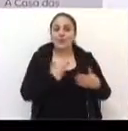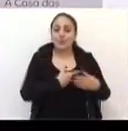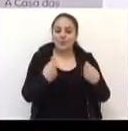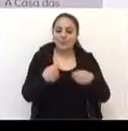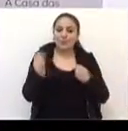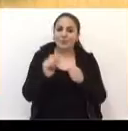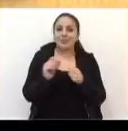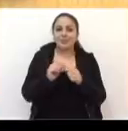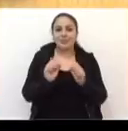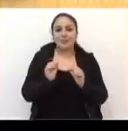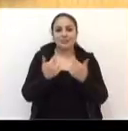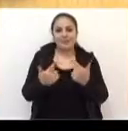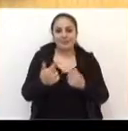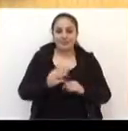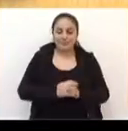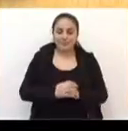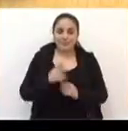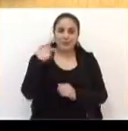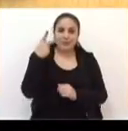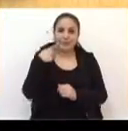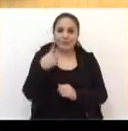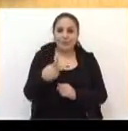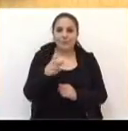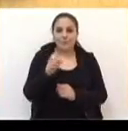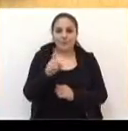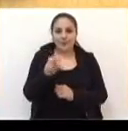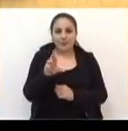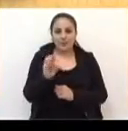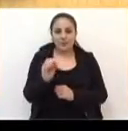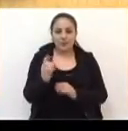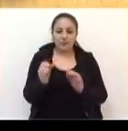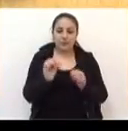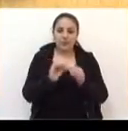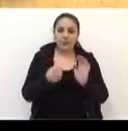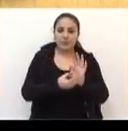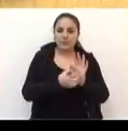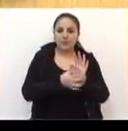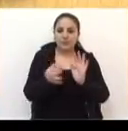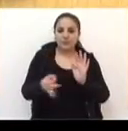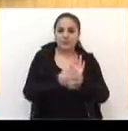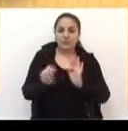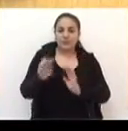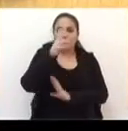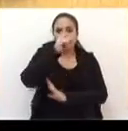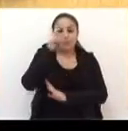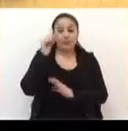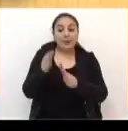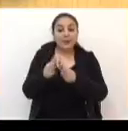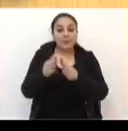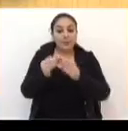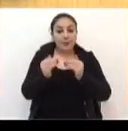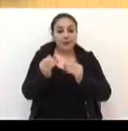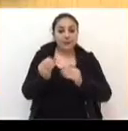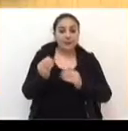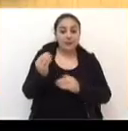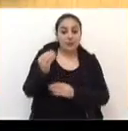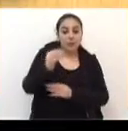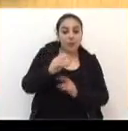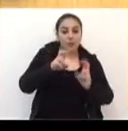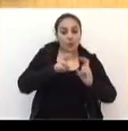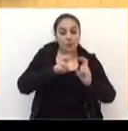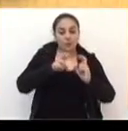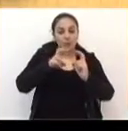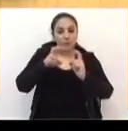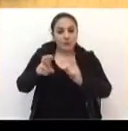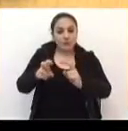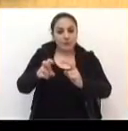nossas ações. O vereador Pedro Danelli fez uma nova indicação ao Executivo. Ele pede a implementação de uma linha